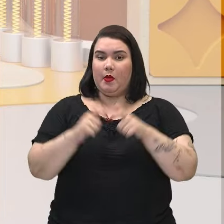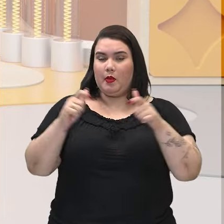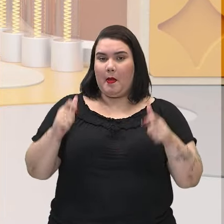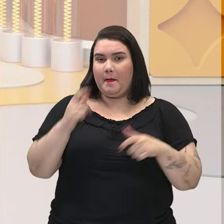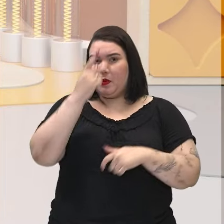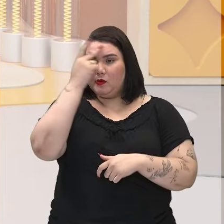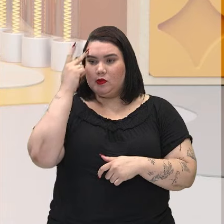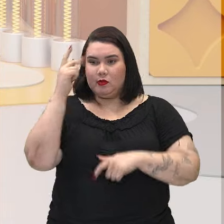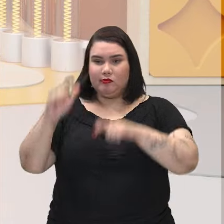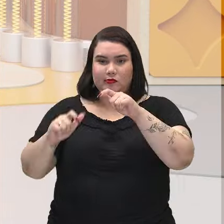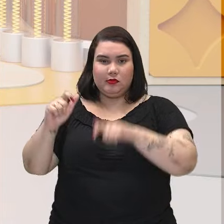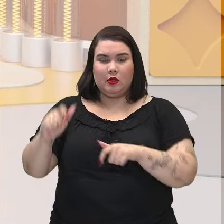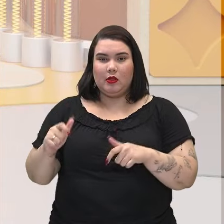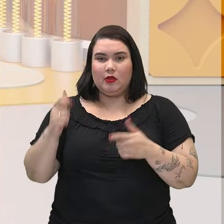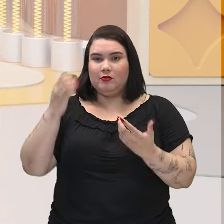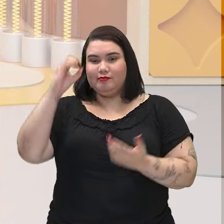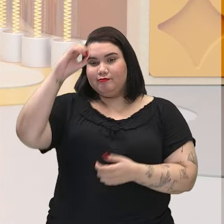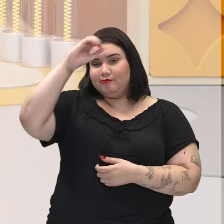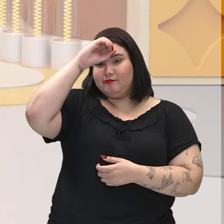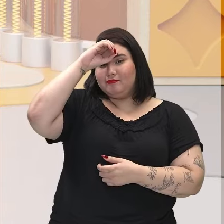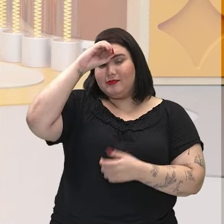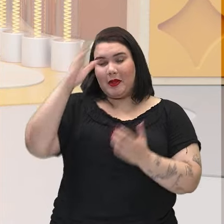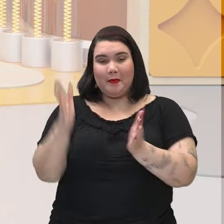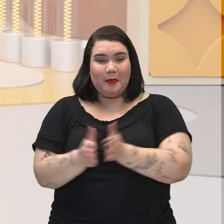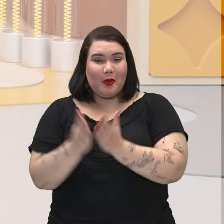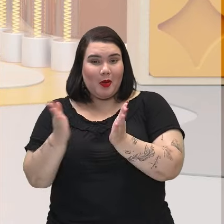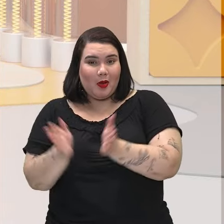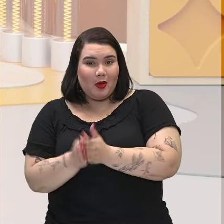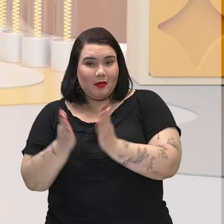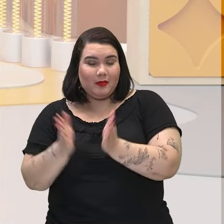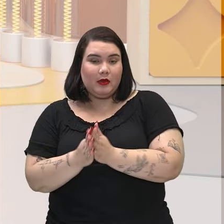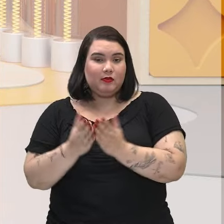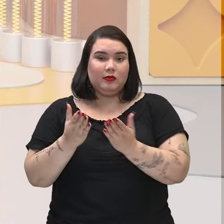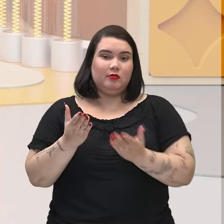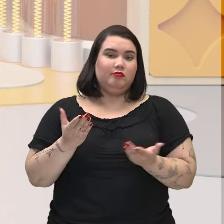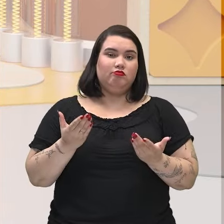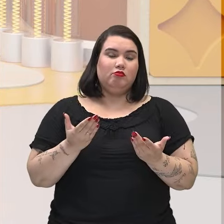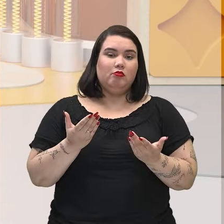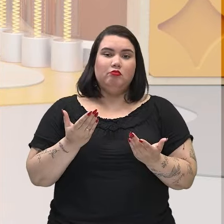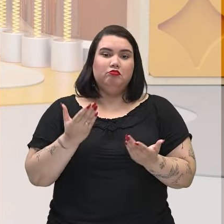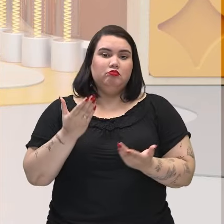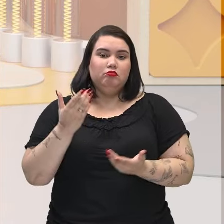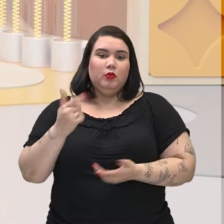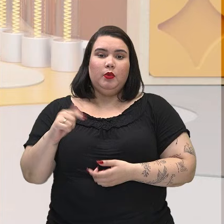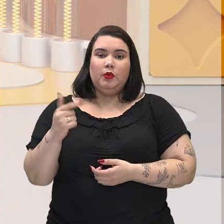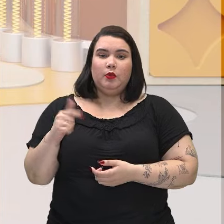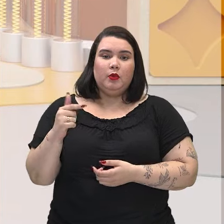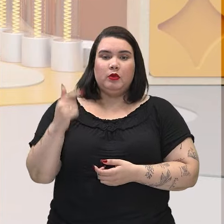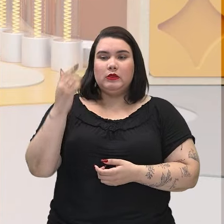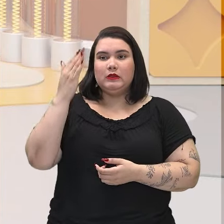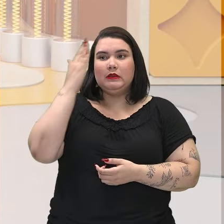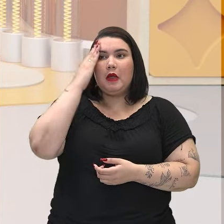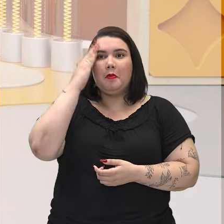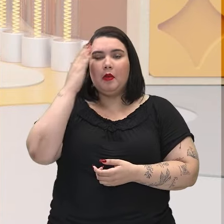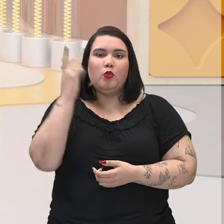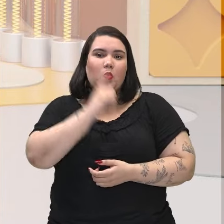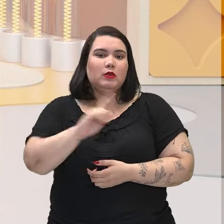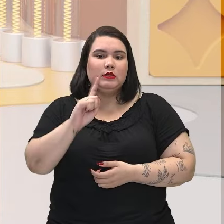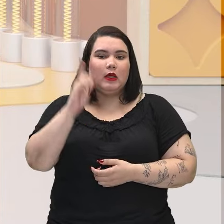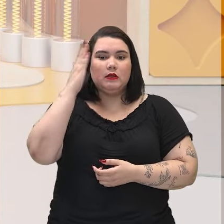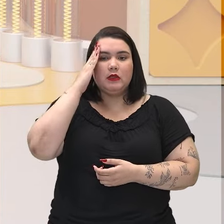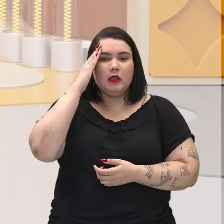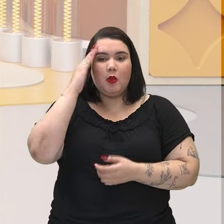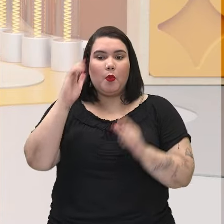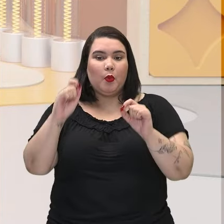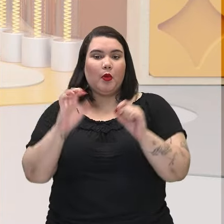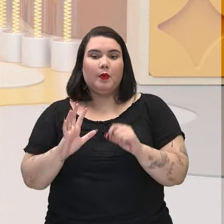simples, que não tinham instrução, as pessoas mais pobres, nem sequer poderiam ter, naquele momento, noção do que estava acontecendo no cenário